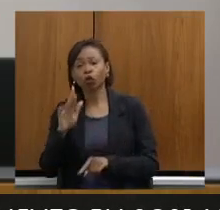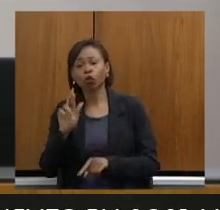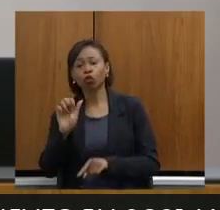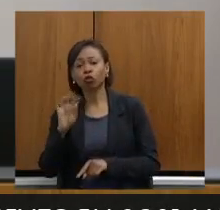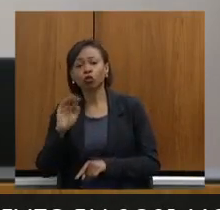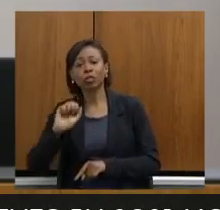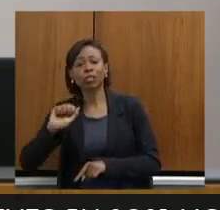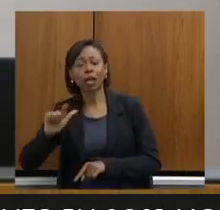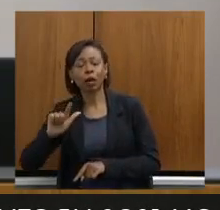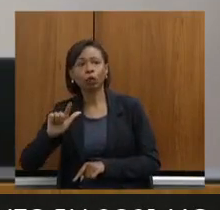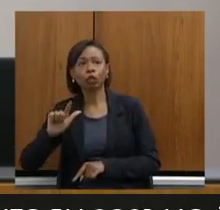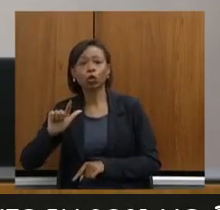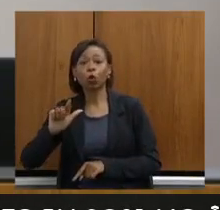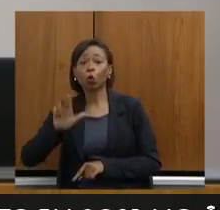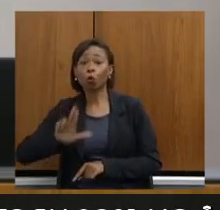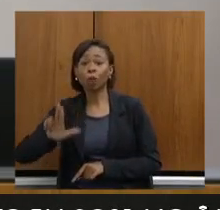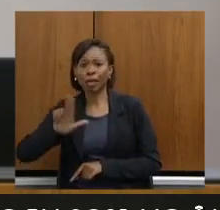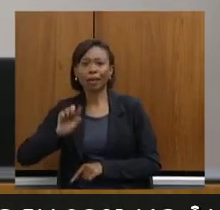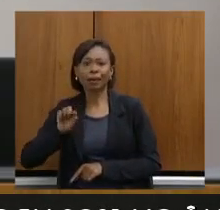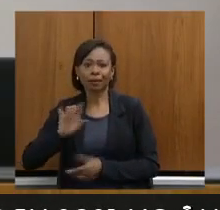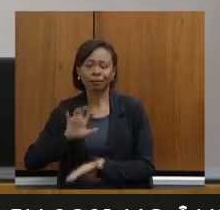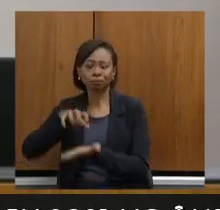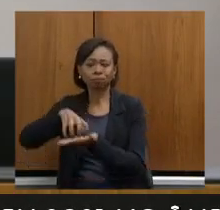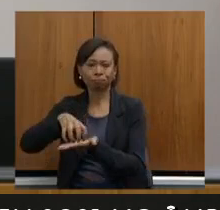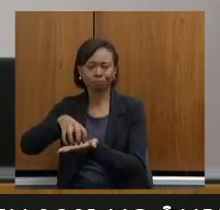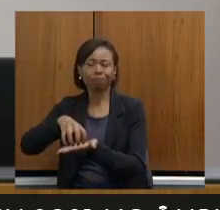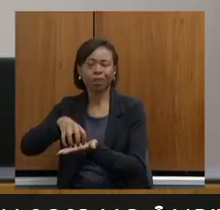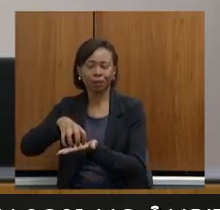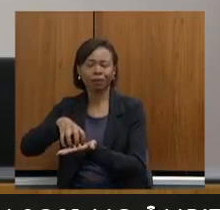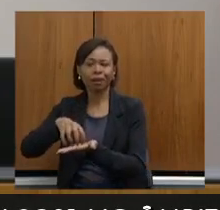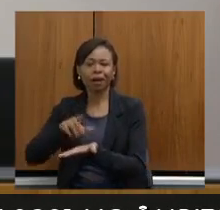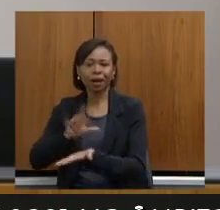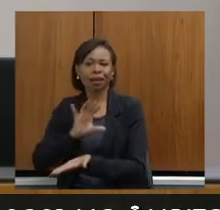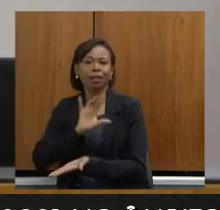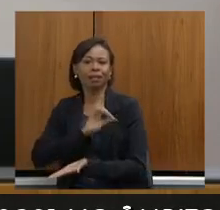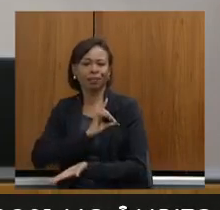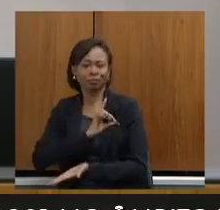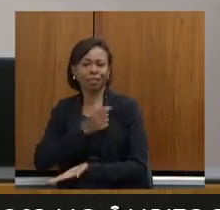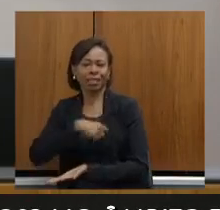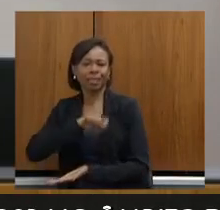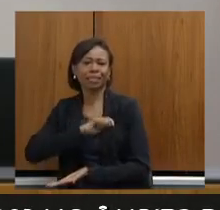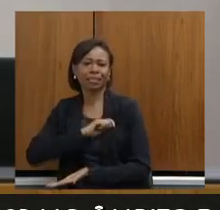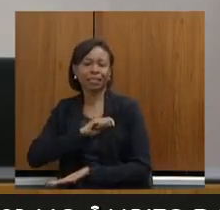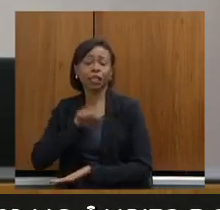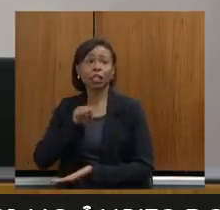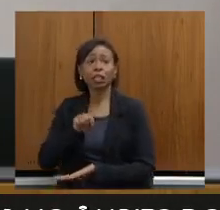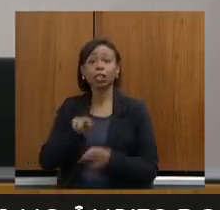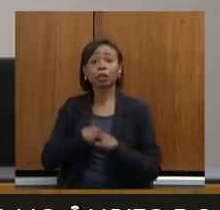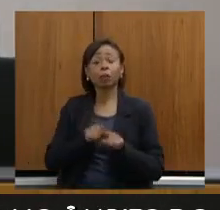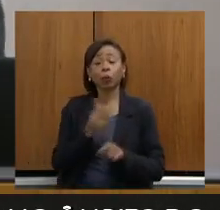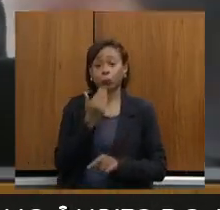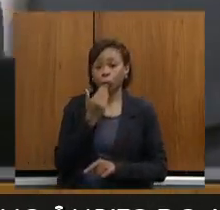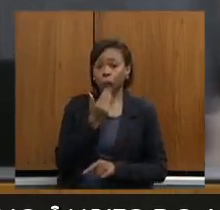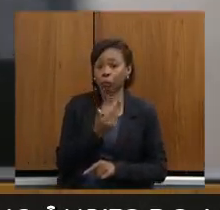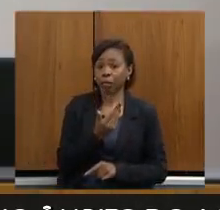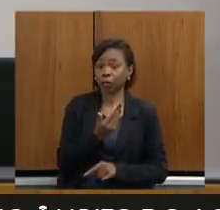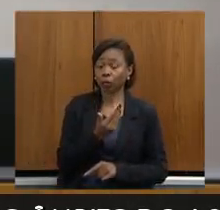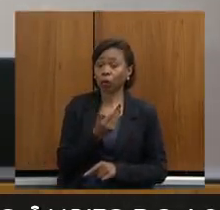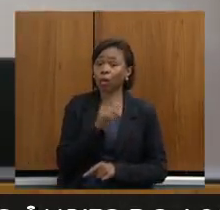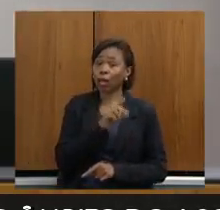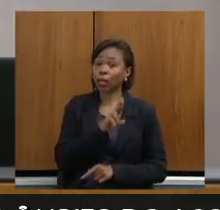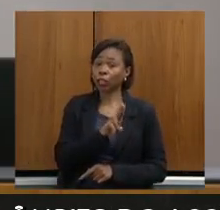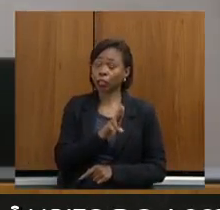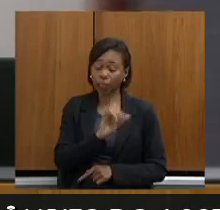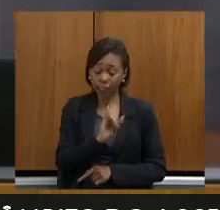de Uberlândia e agora nós estamos já com o requerimento formalizado para Ituiutaba que já foi aprovado aqui